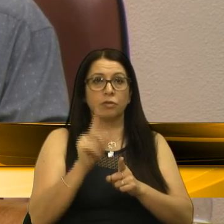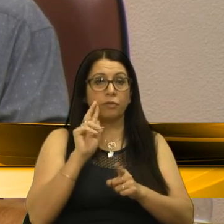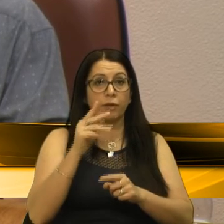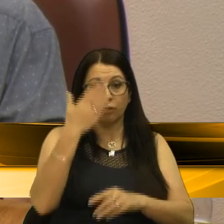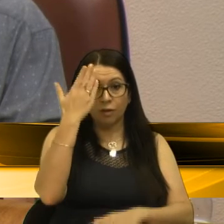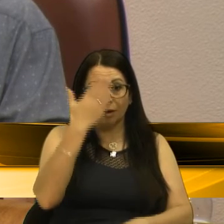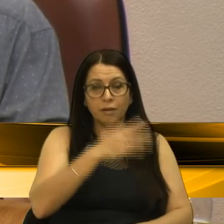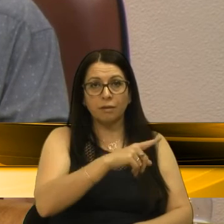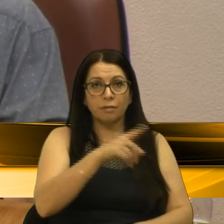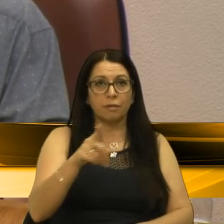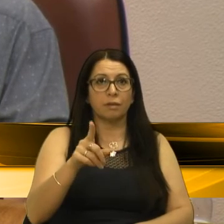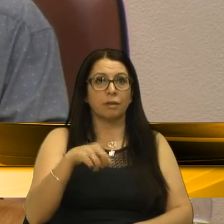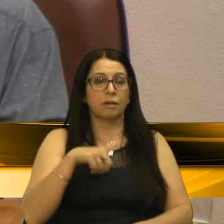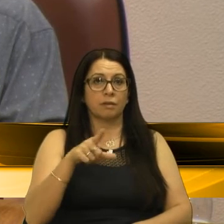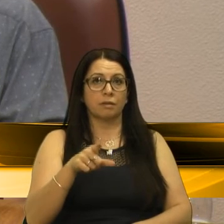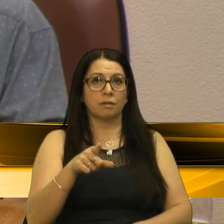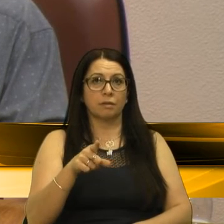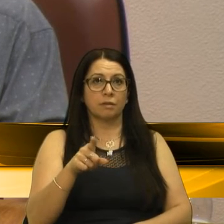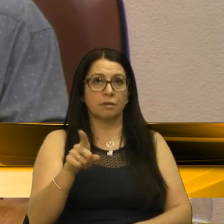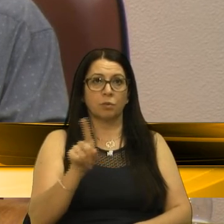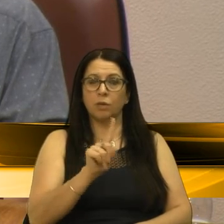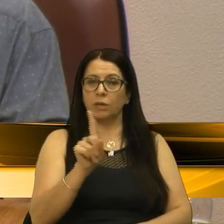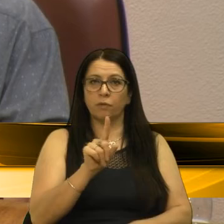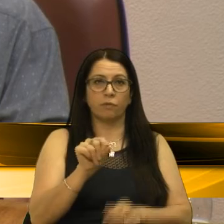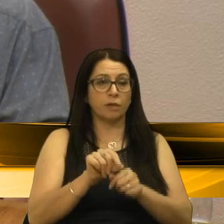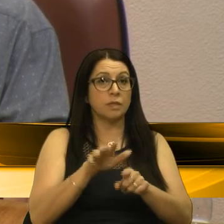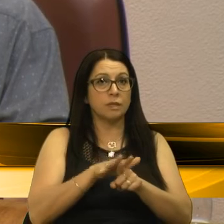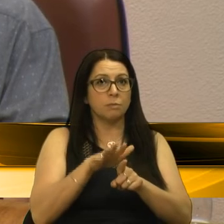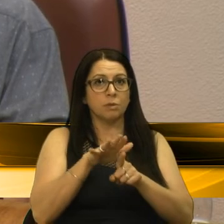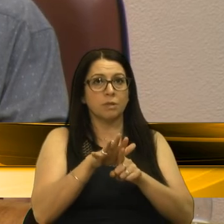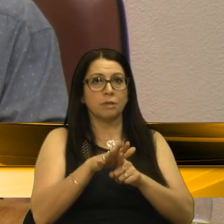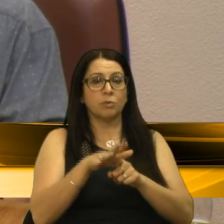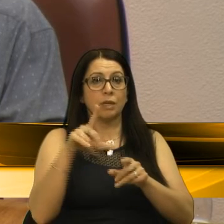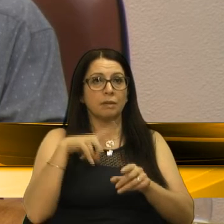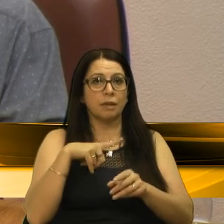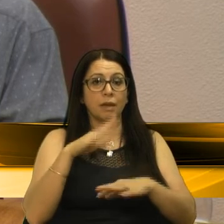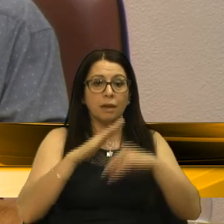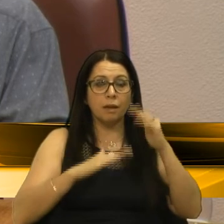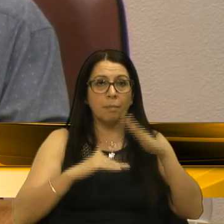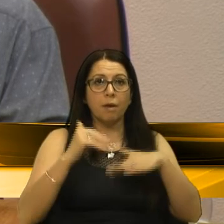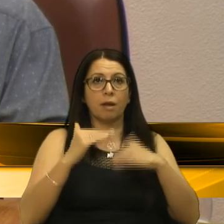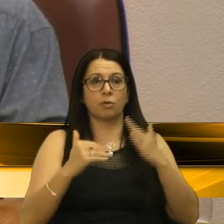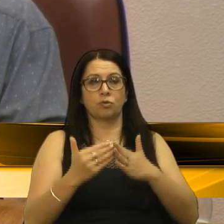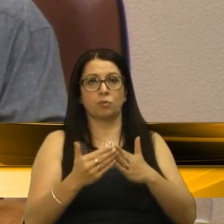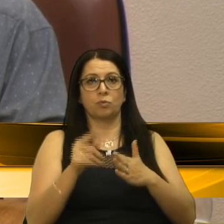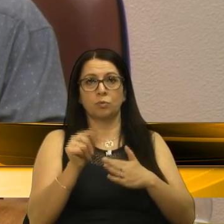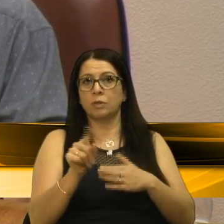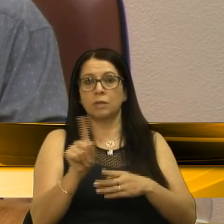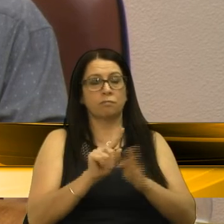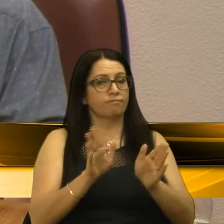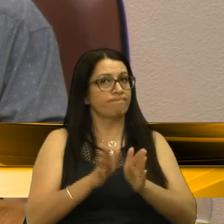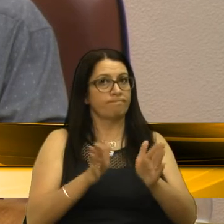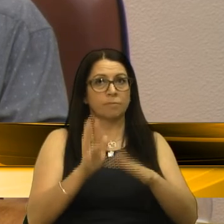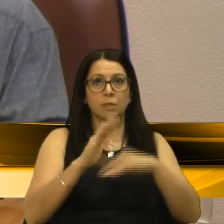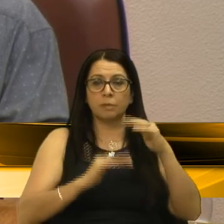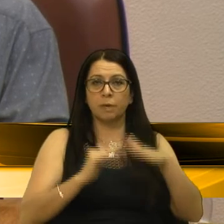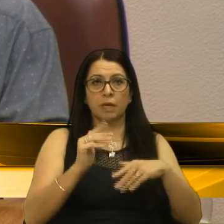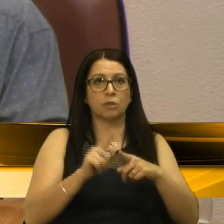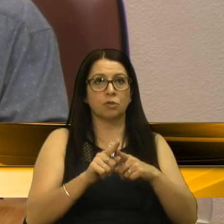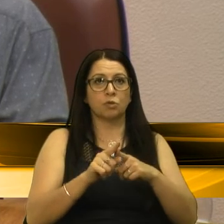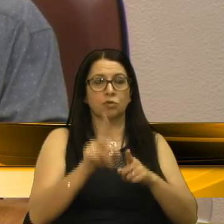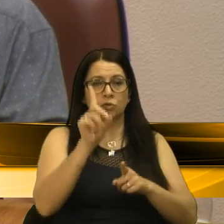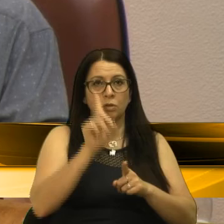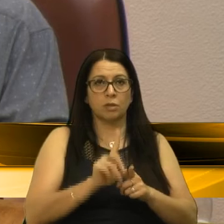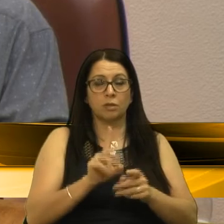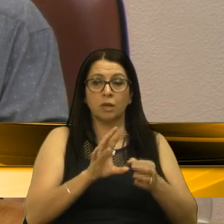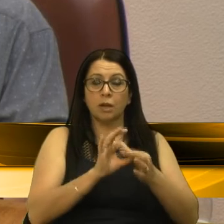evidência compilar o demando a que se abstenha da prática de atos que inviabilizem na prática o exercício dos